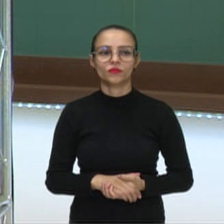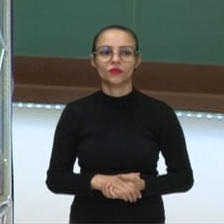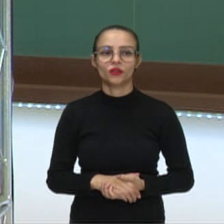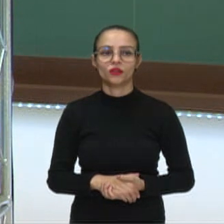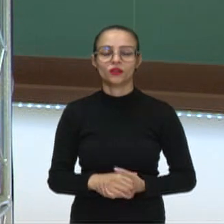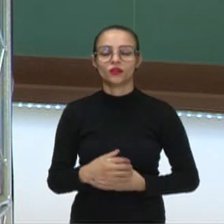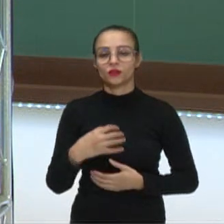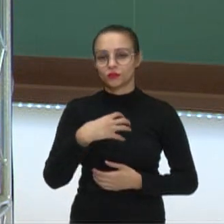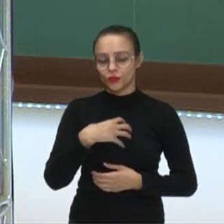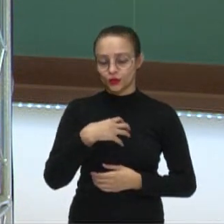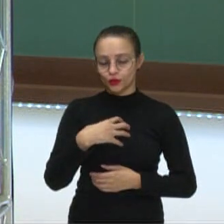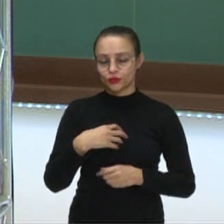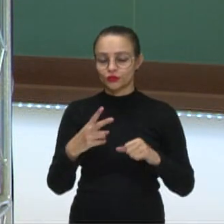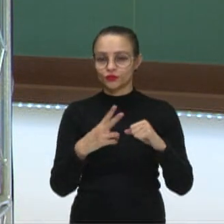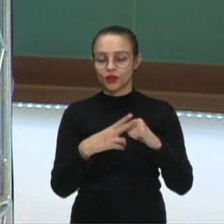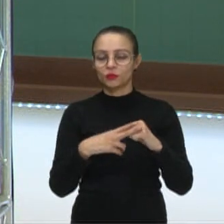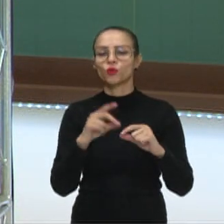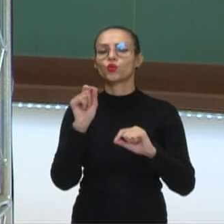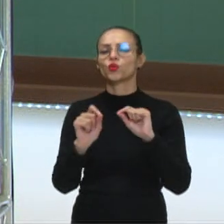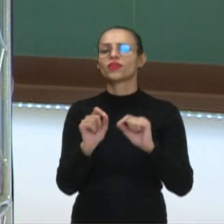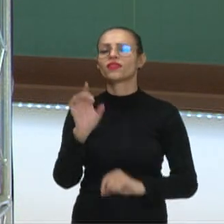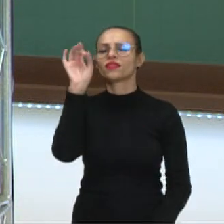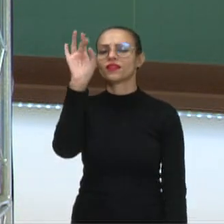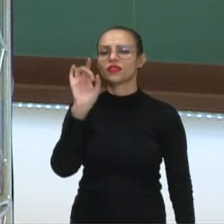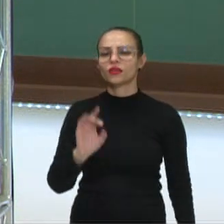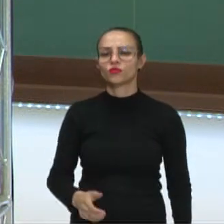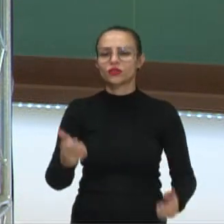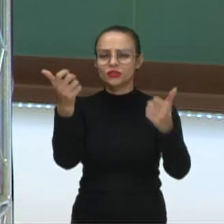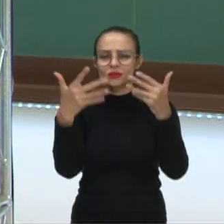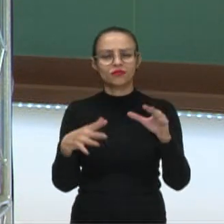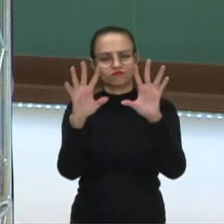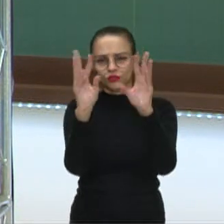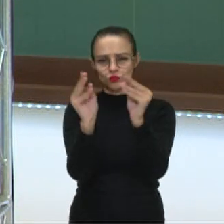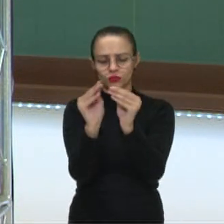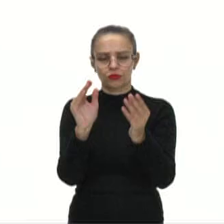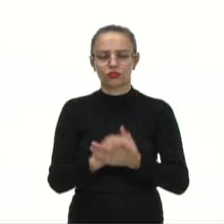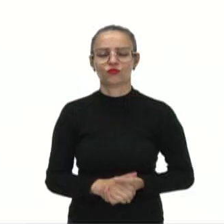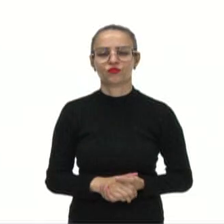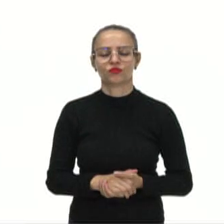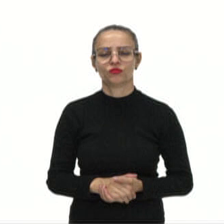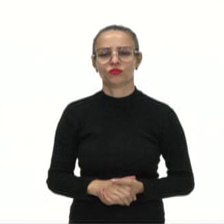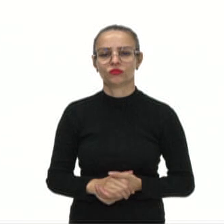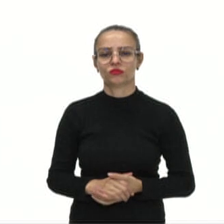Modos verbais. Então, o que cada um expressa resumidamente aqui?